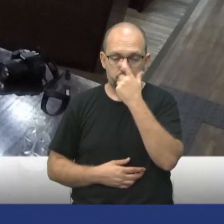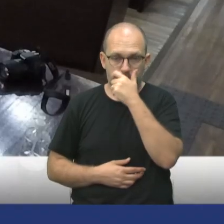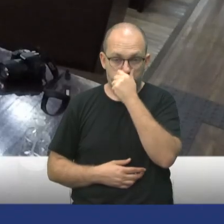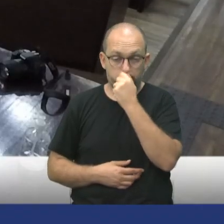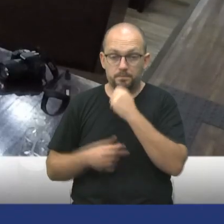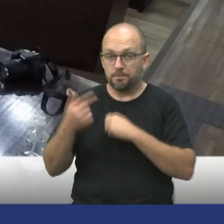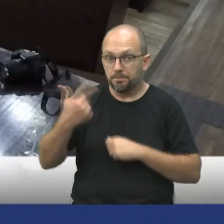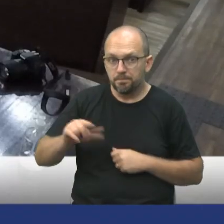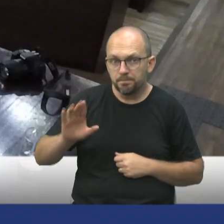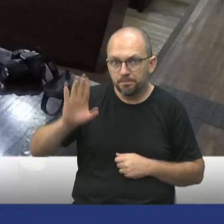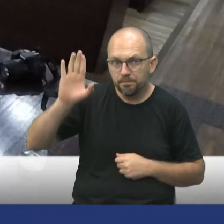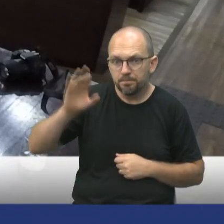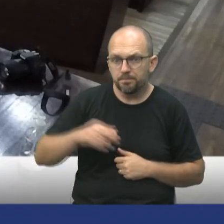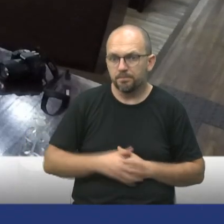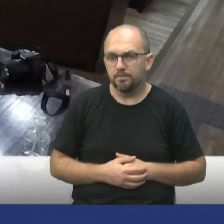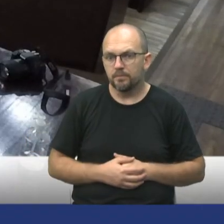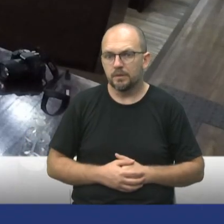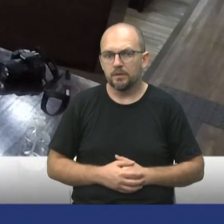Alguém mais?